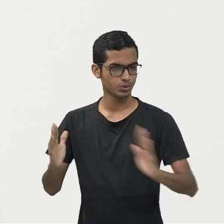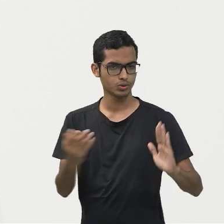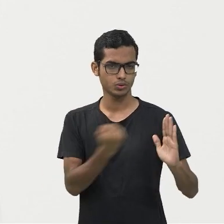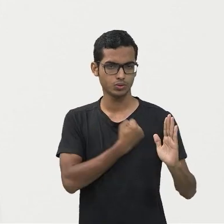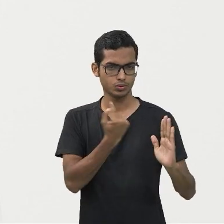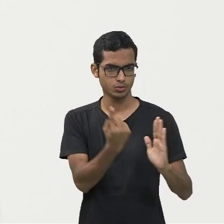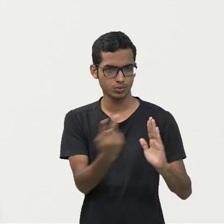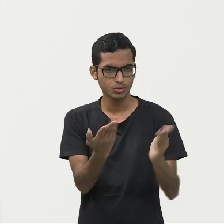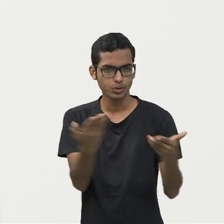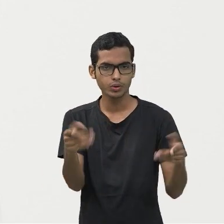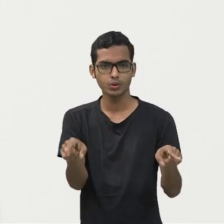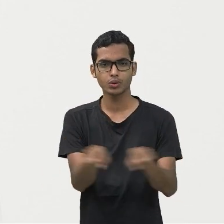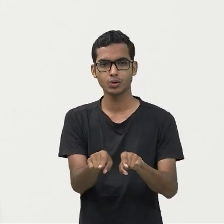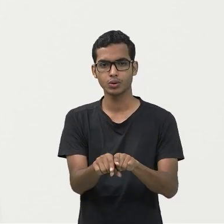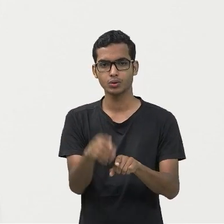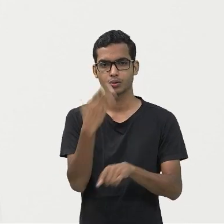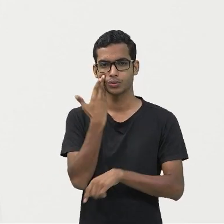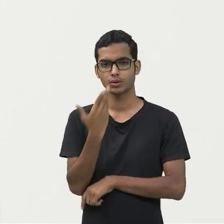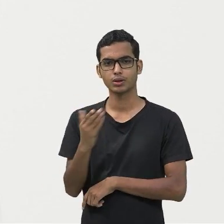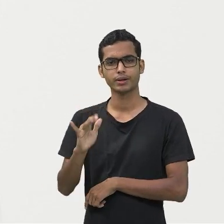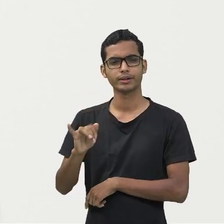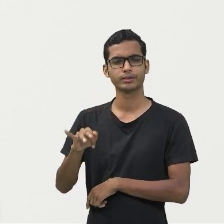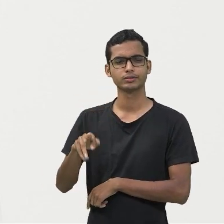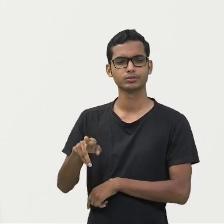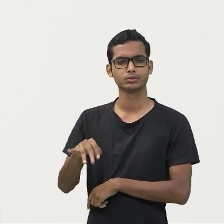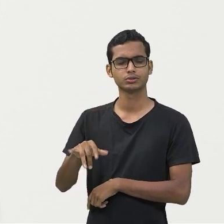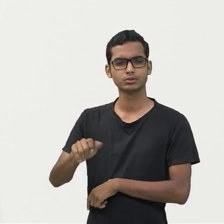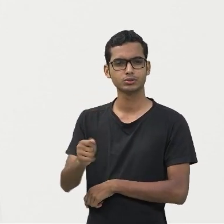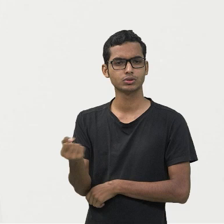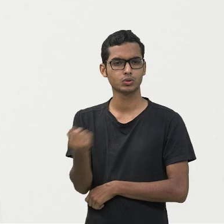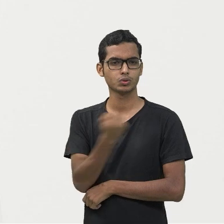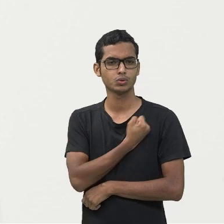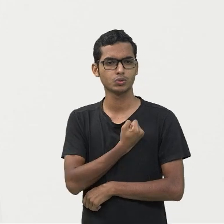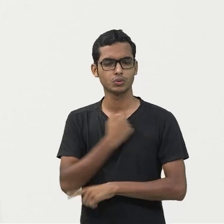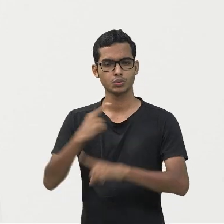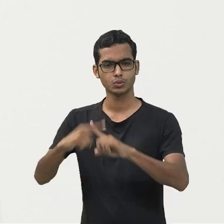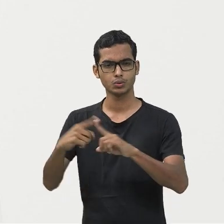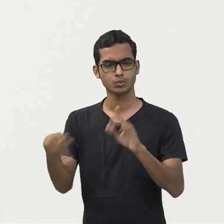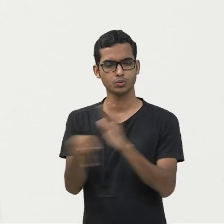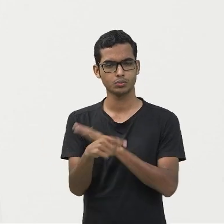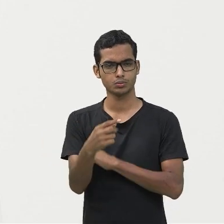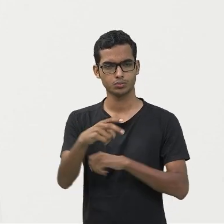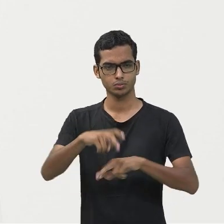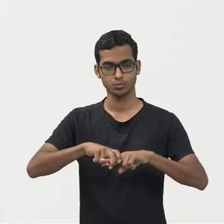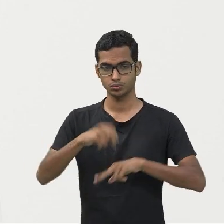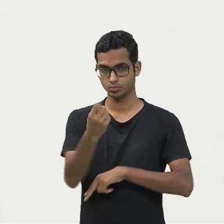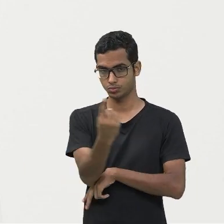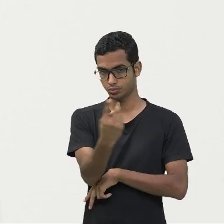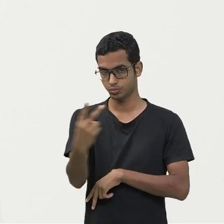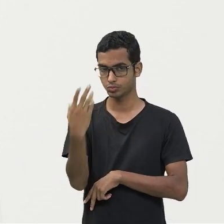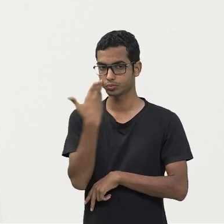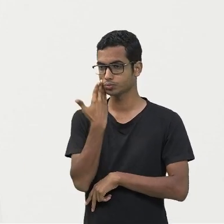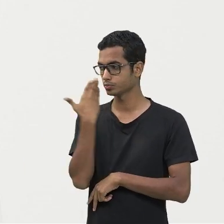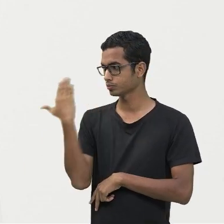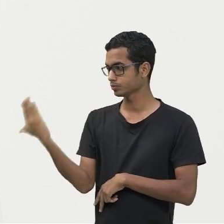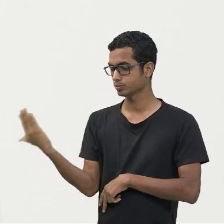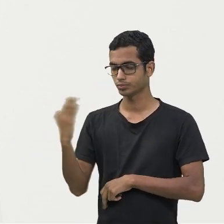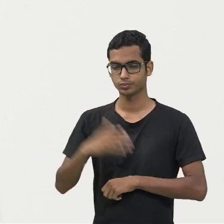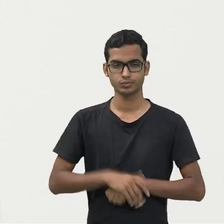lá, olha, os múltiplos do 12, vamos representar aqui o nosso exemplo de sequência